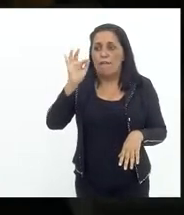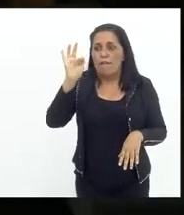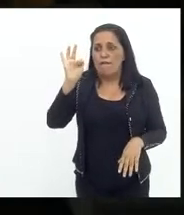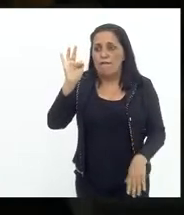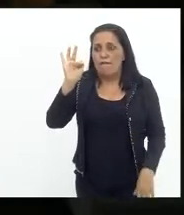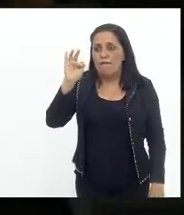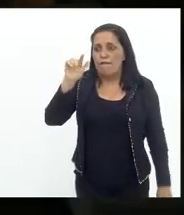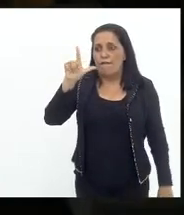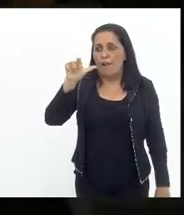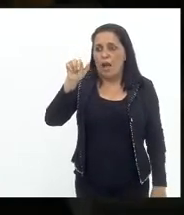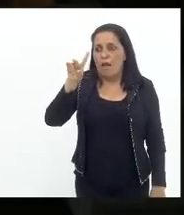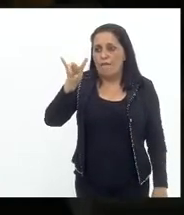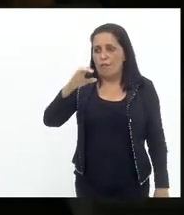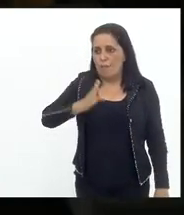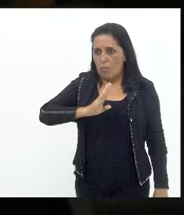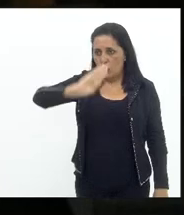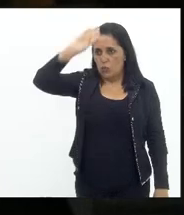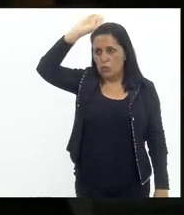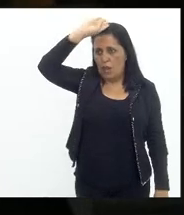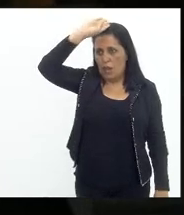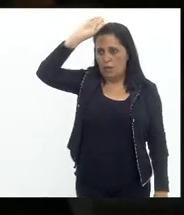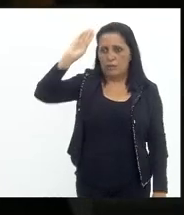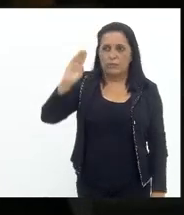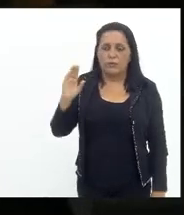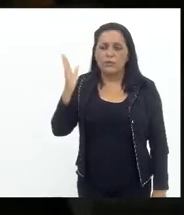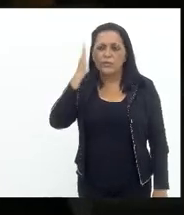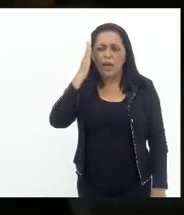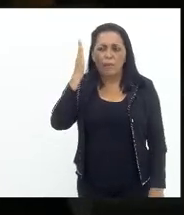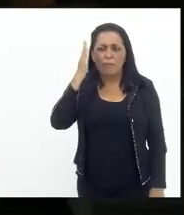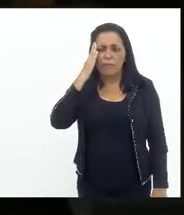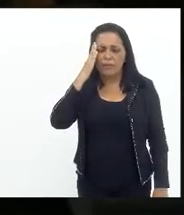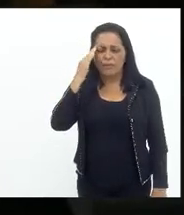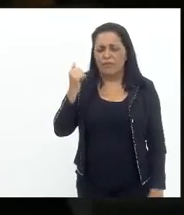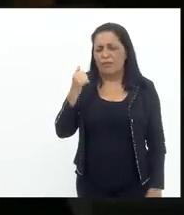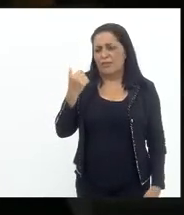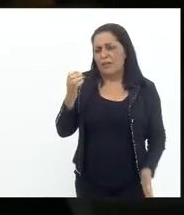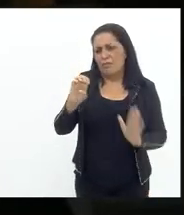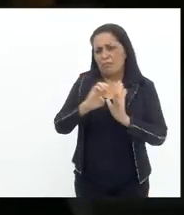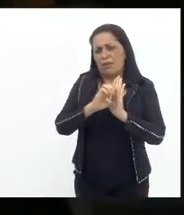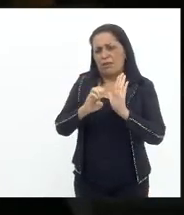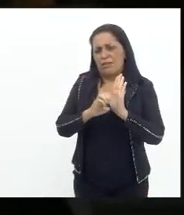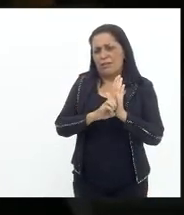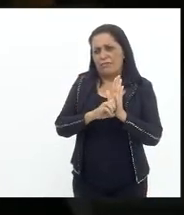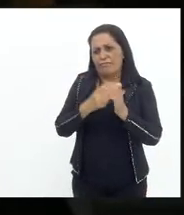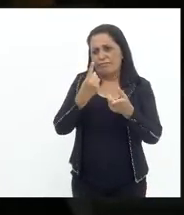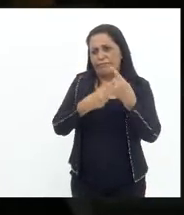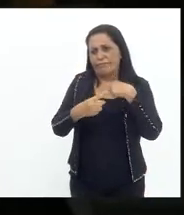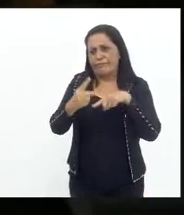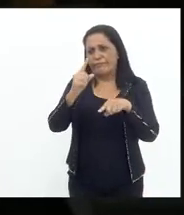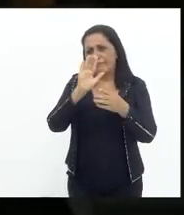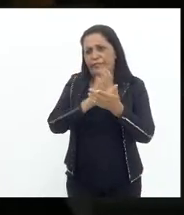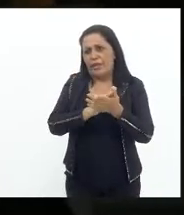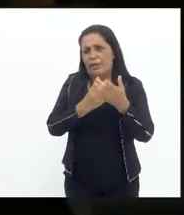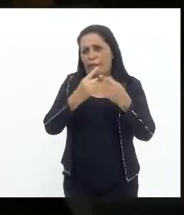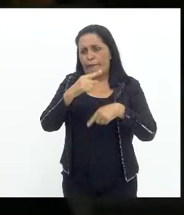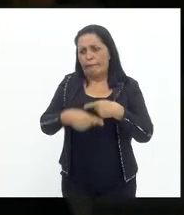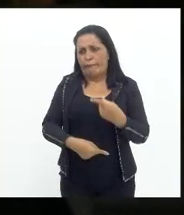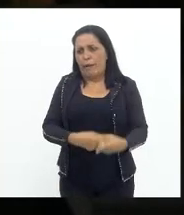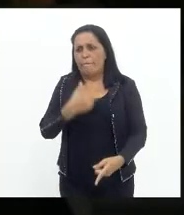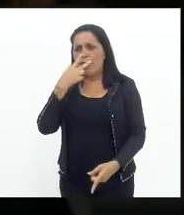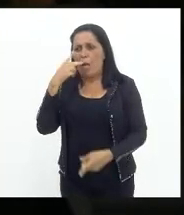tinha a menor condição de prosperar, porque ela é apenas um